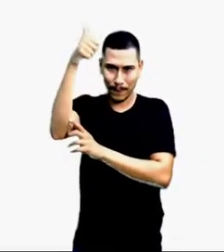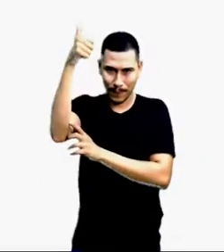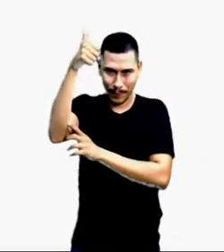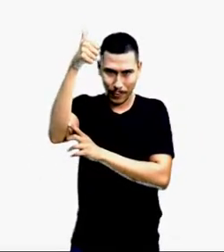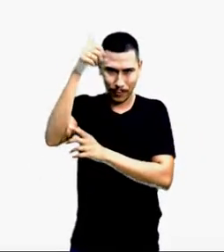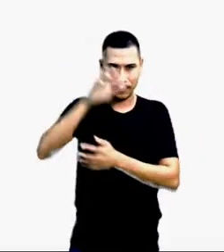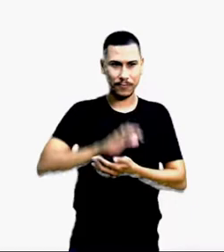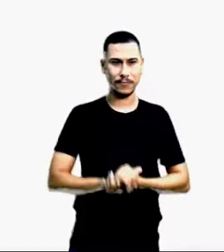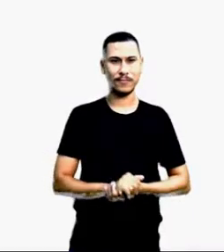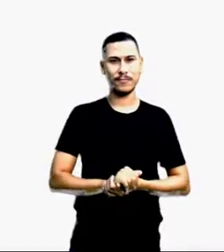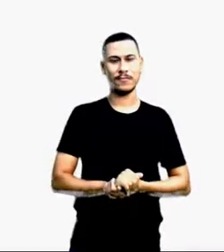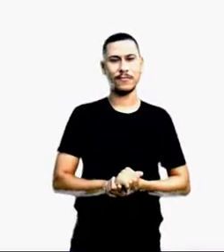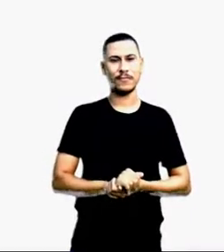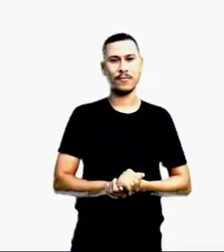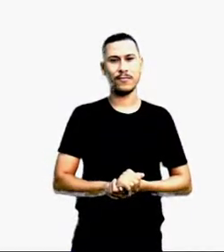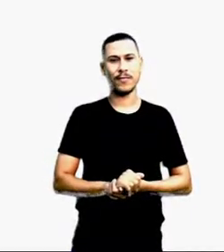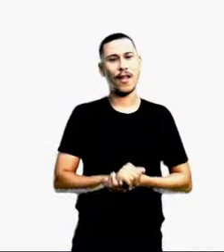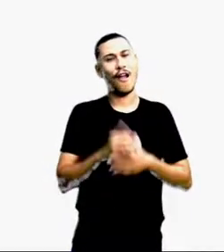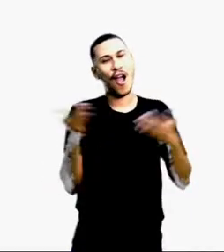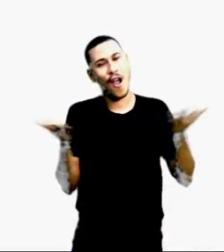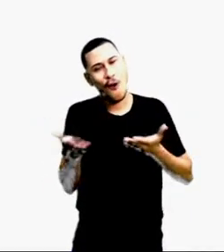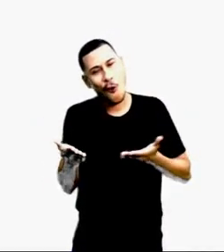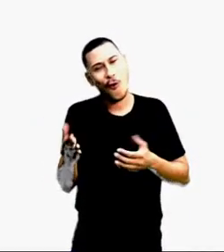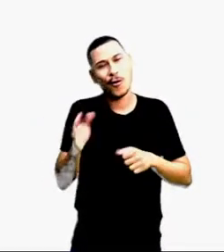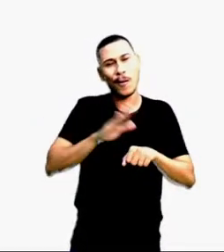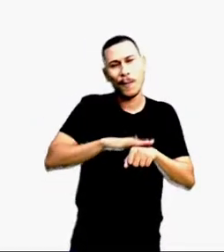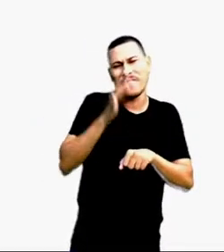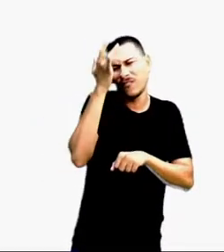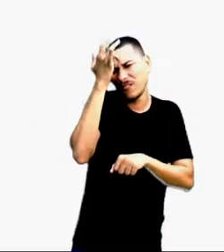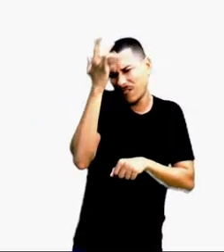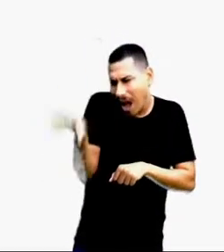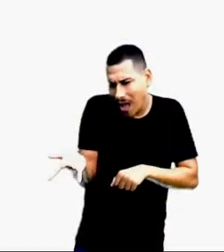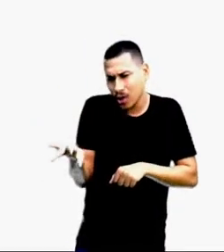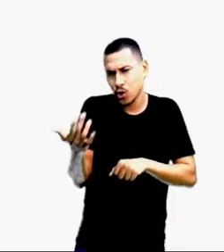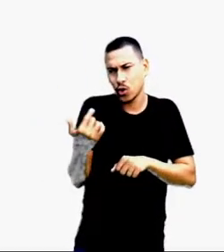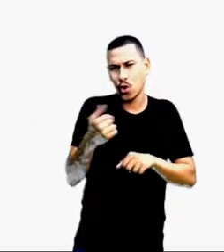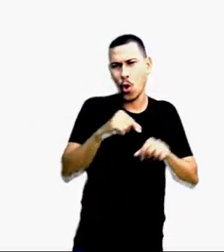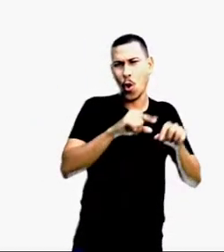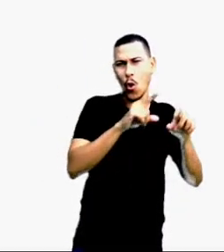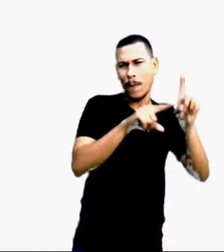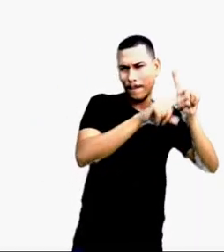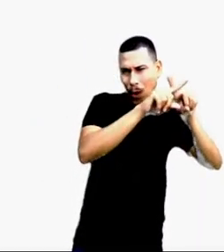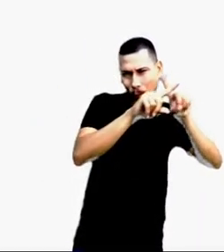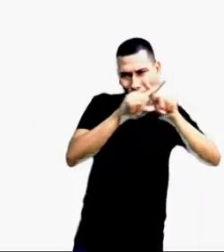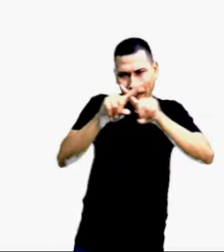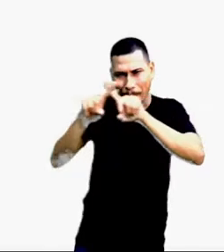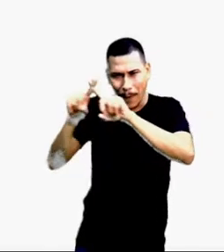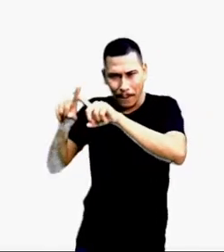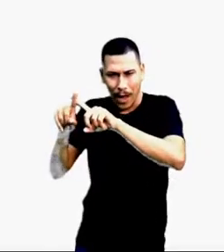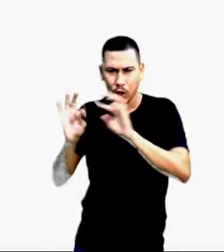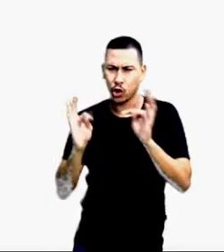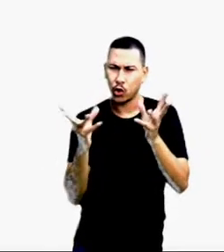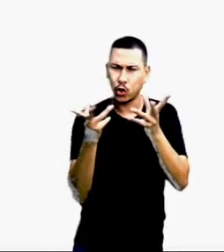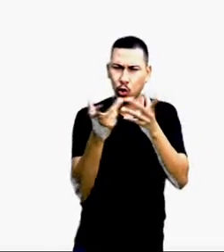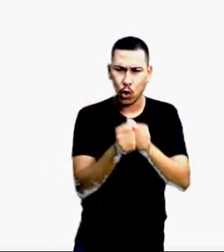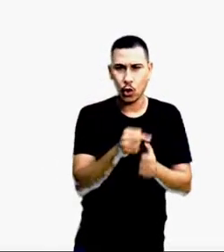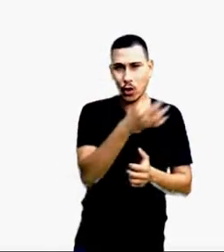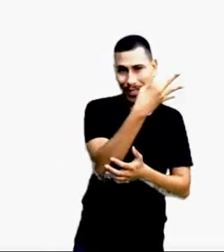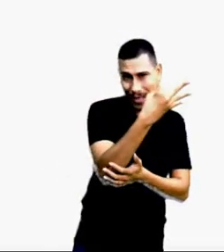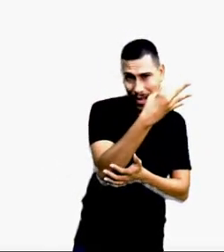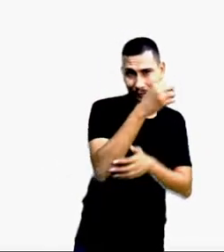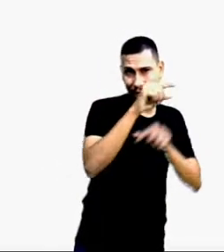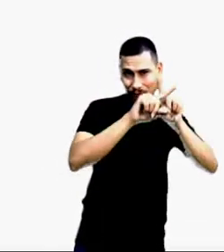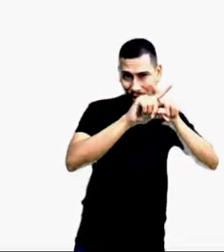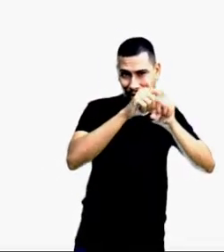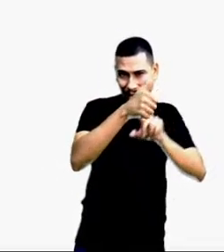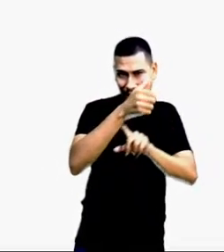potência. E agora ficou a parte mais fácil. Multiplicar as duas grandezas. 3 vezes 10 a